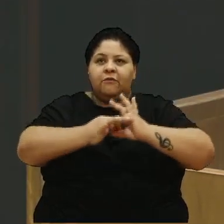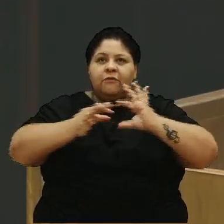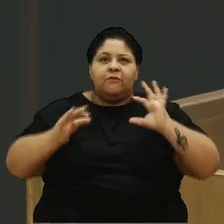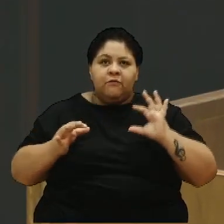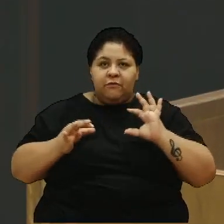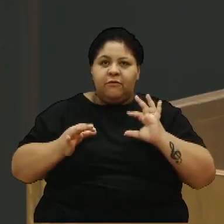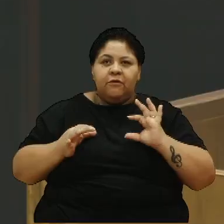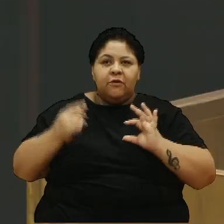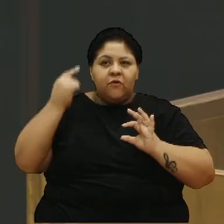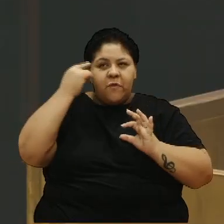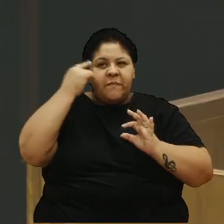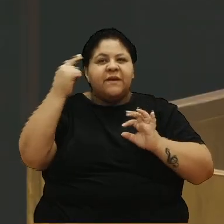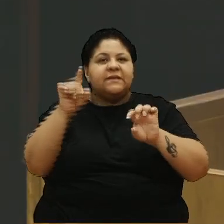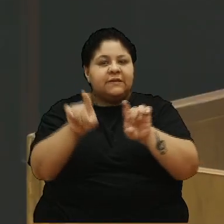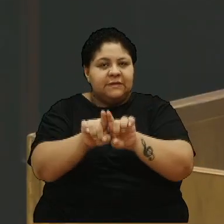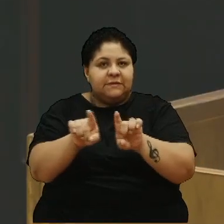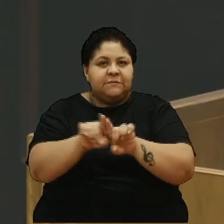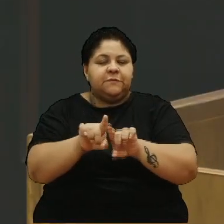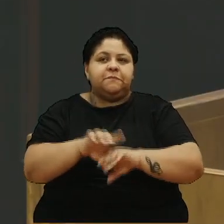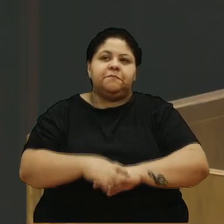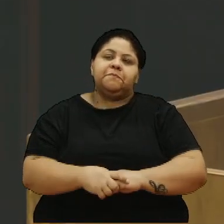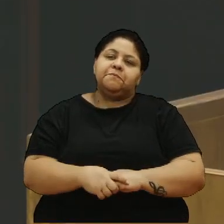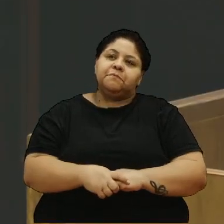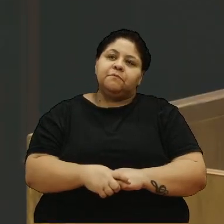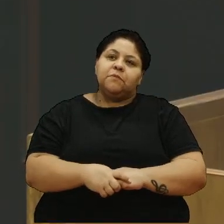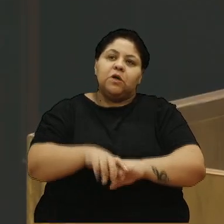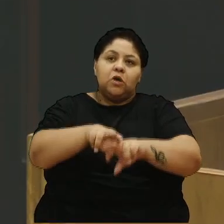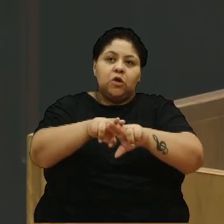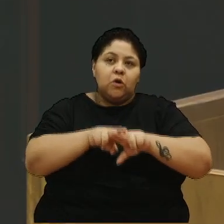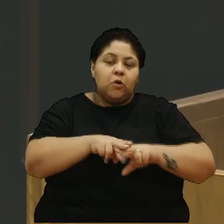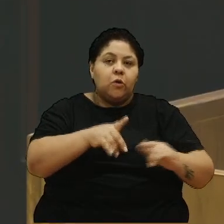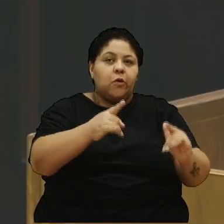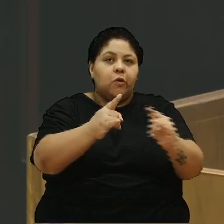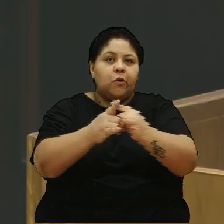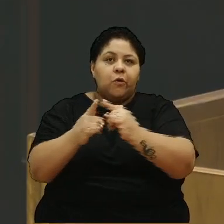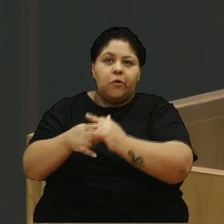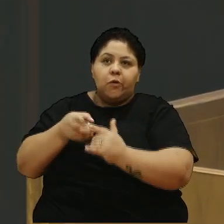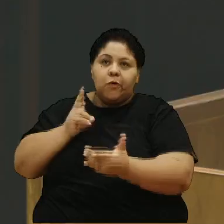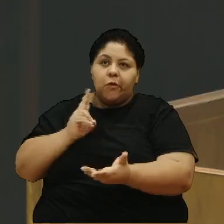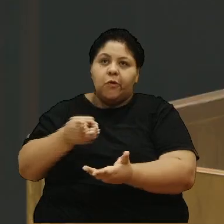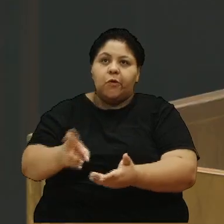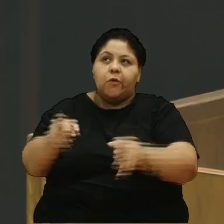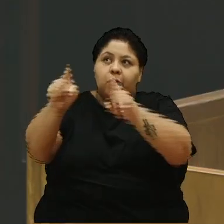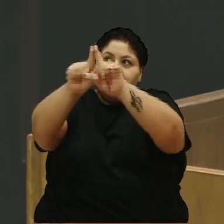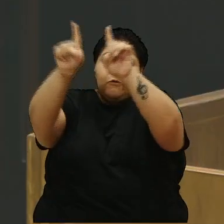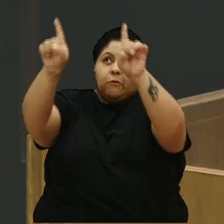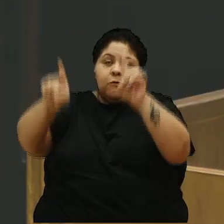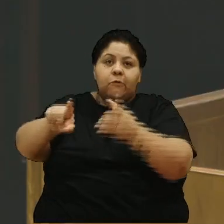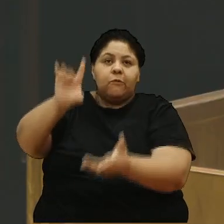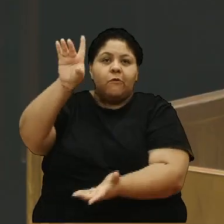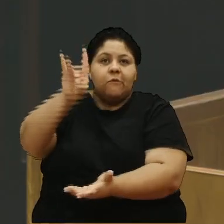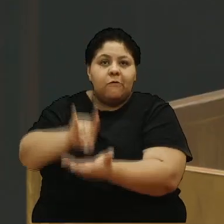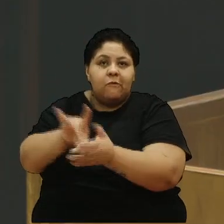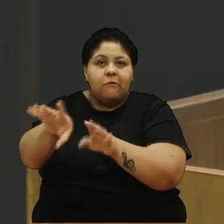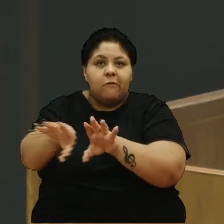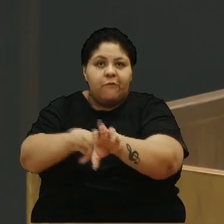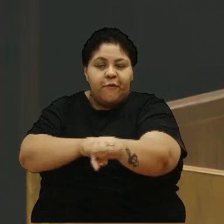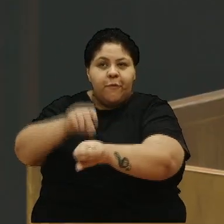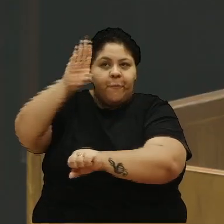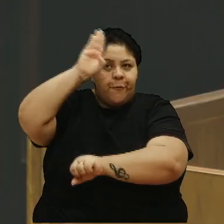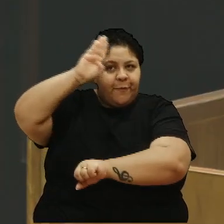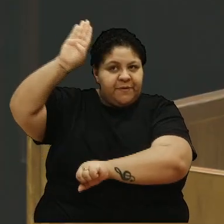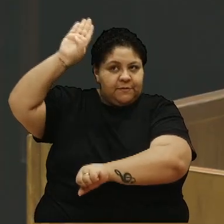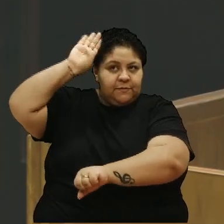livre pensar. Para isso, então, a instituição mantém um quadro permanente de educadores com formação acadêmica e